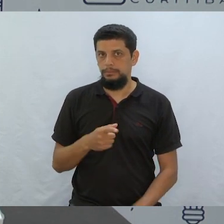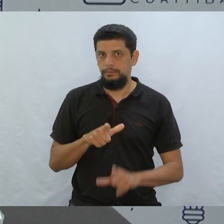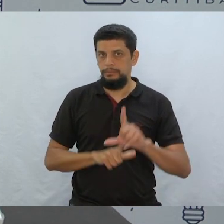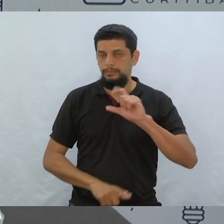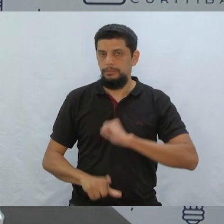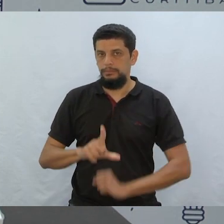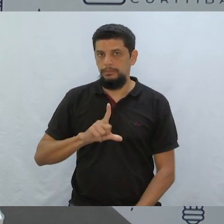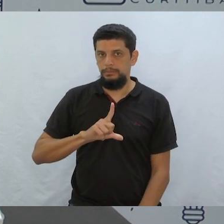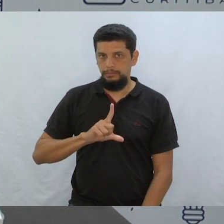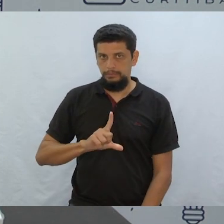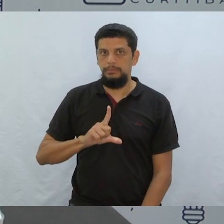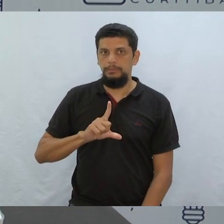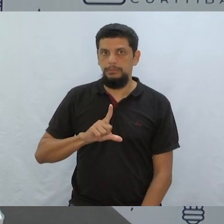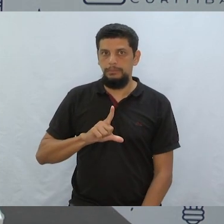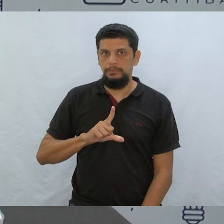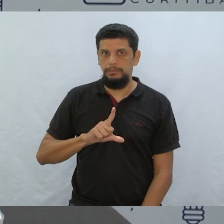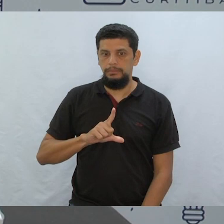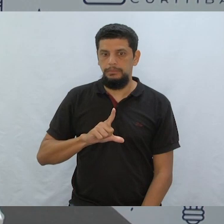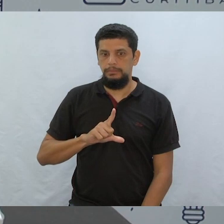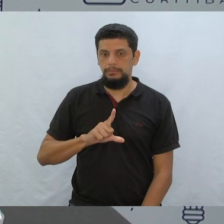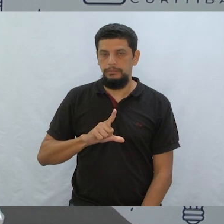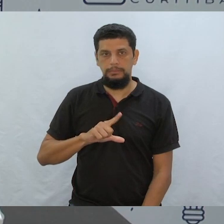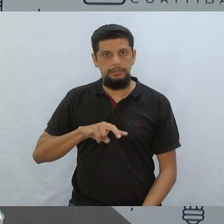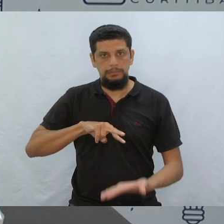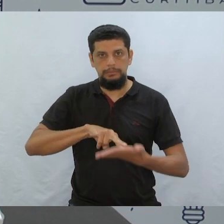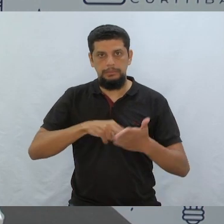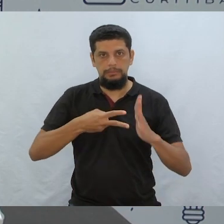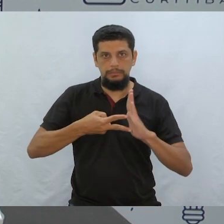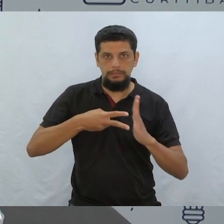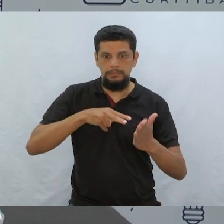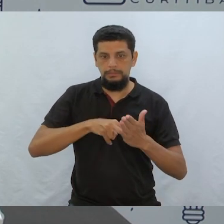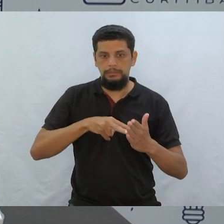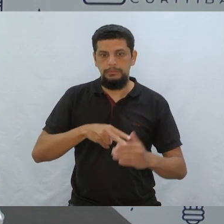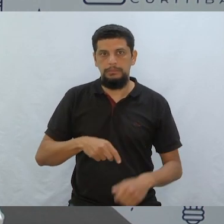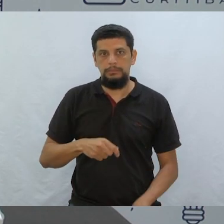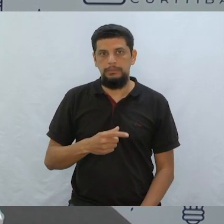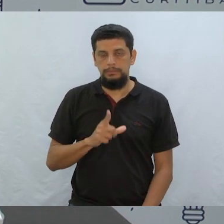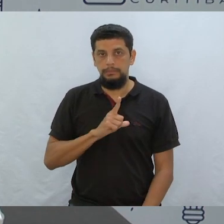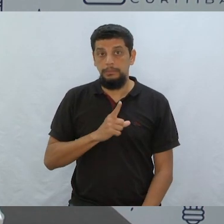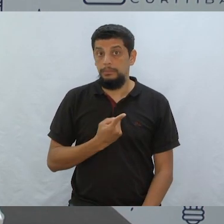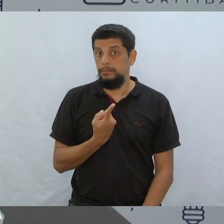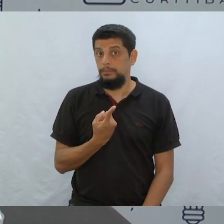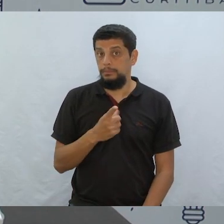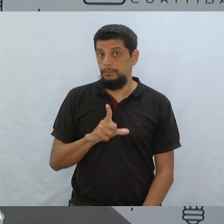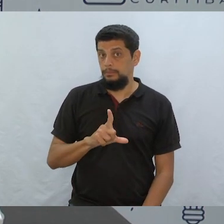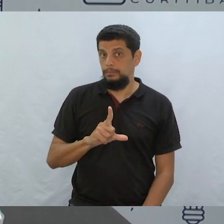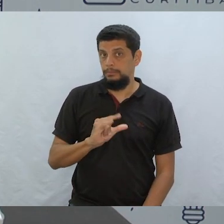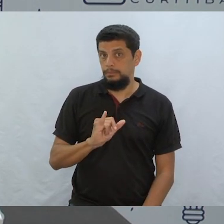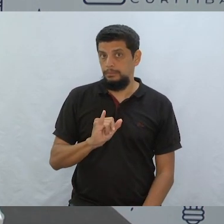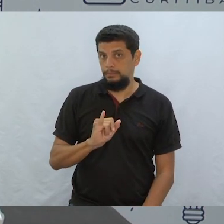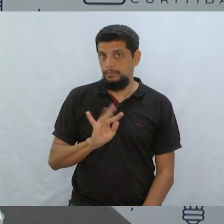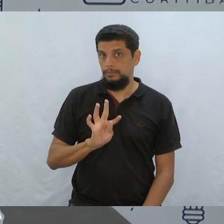caixa, e a letra L em maiúsculo, para dizer que isso significa que tem 1 litro,